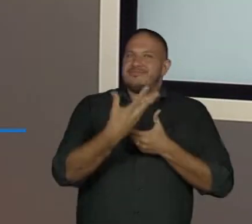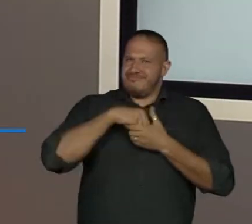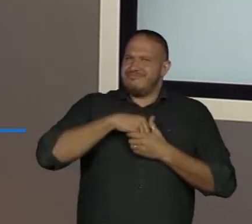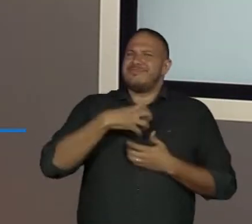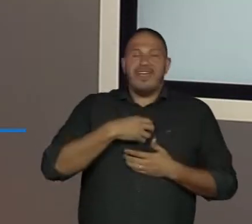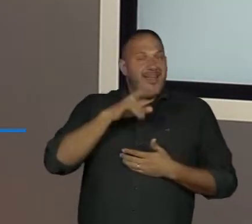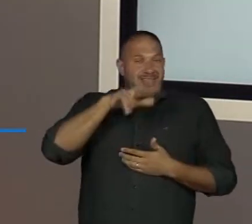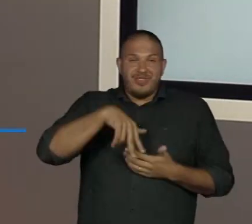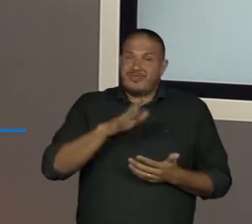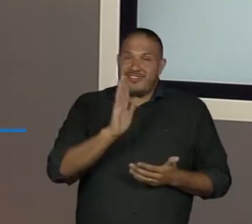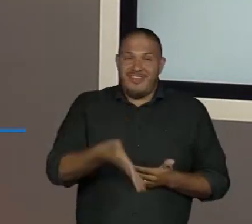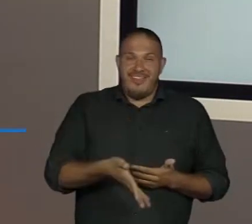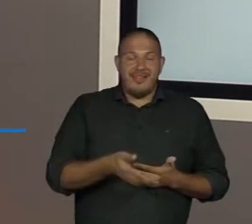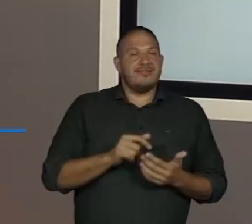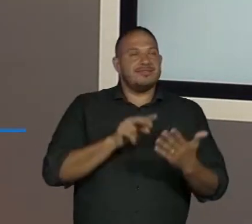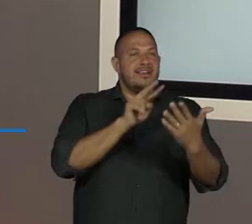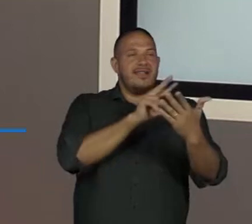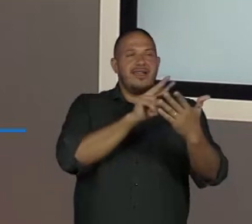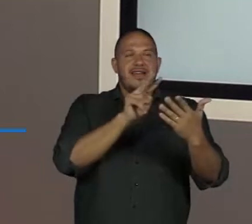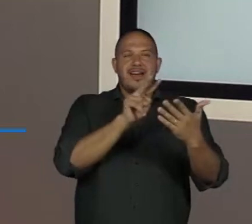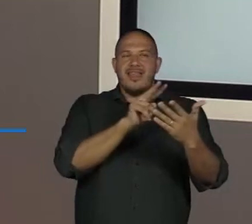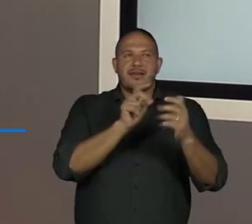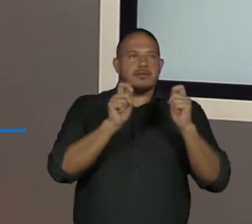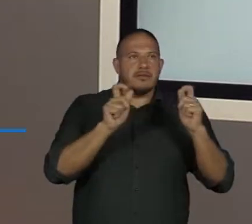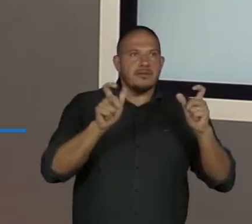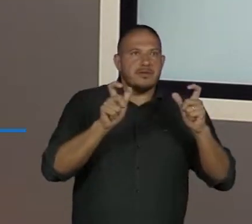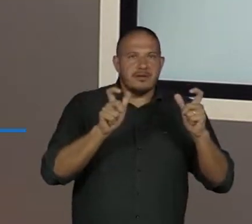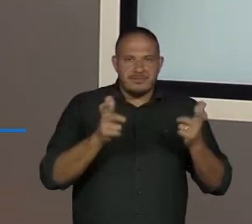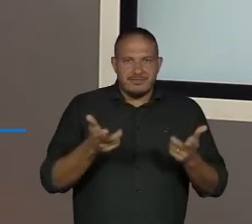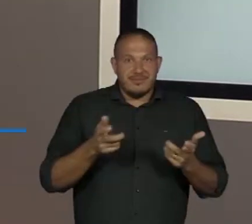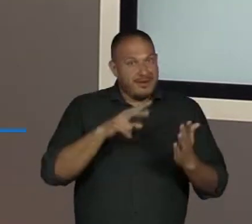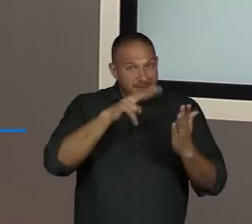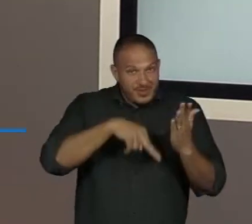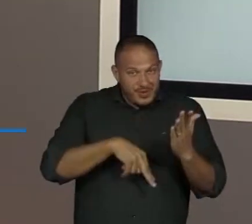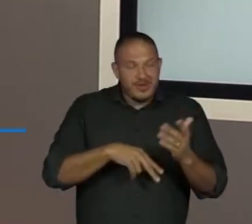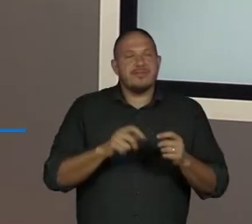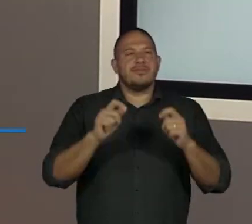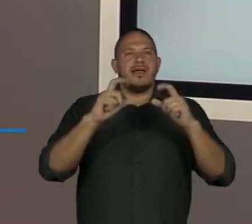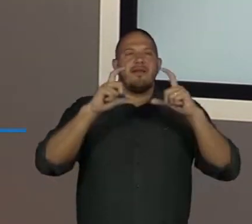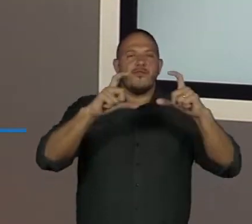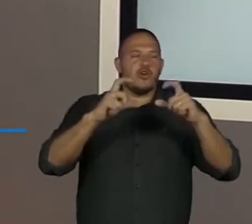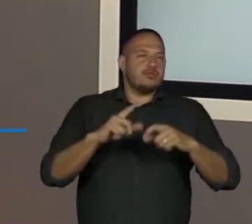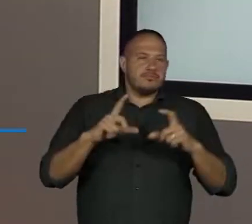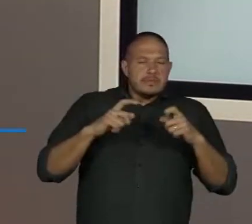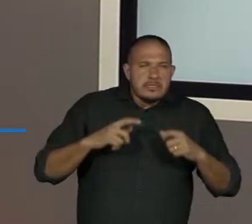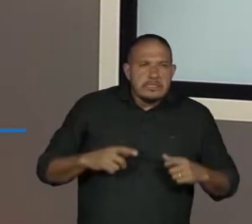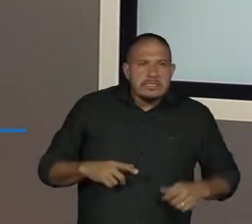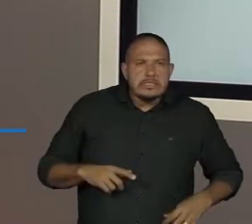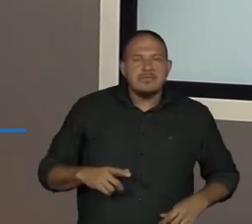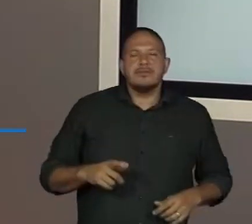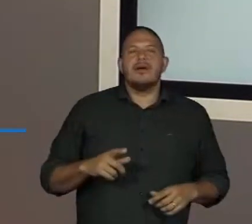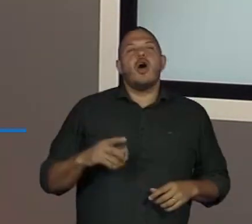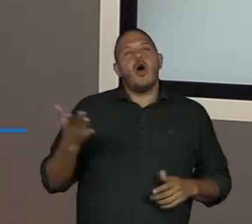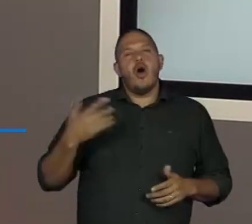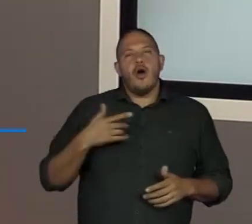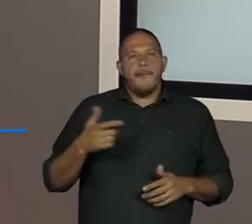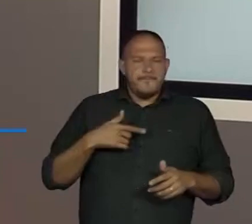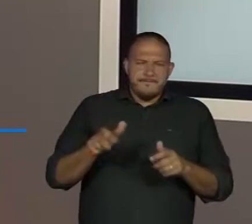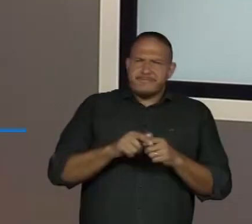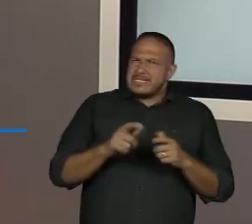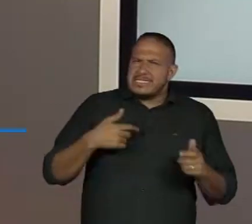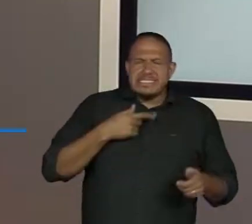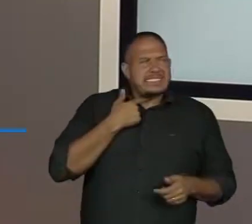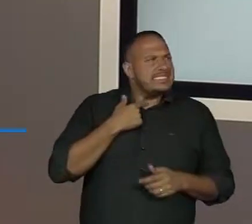pessoal, porque você realizou a leitura da imagem que te interessou, realizou a leitura da manchete, foi para o lead e ficou ainda